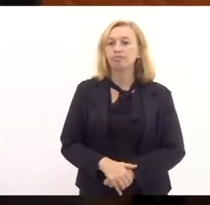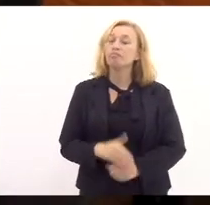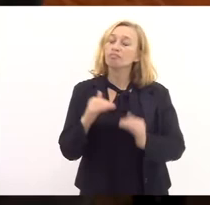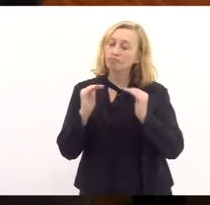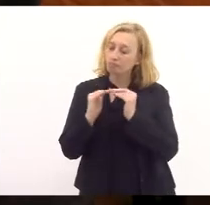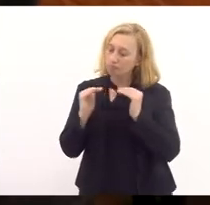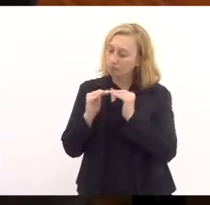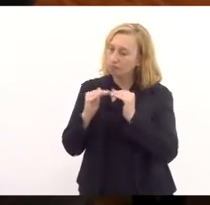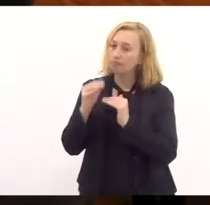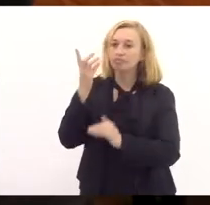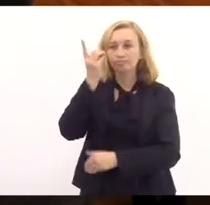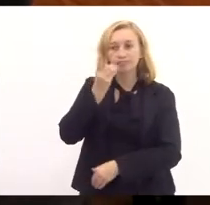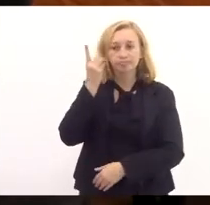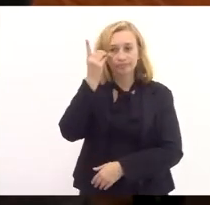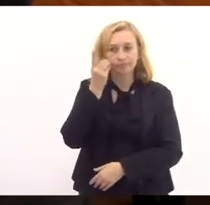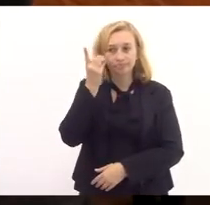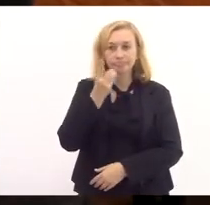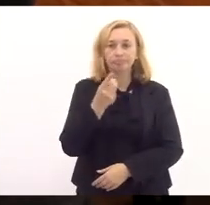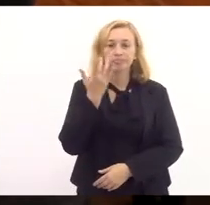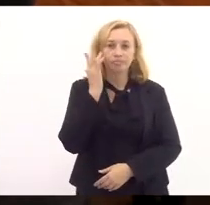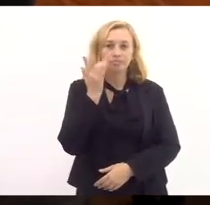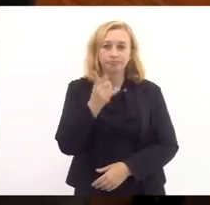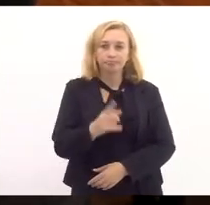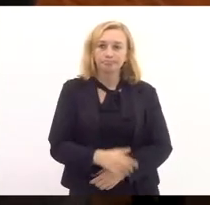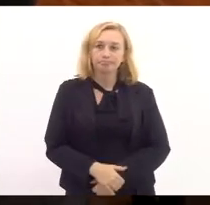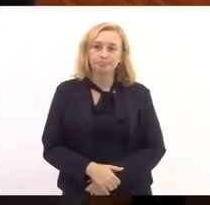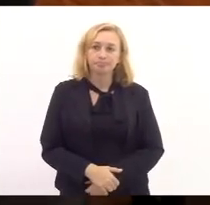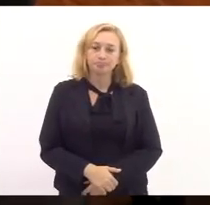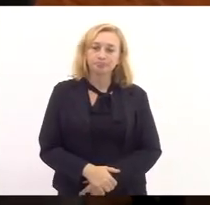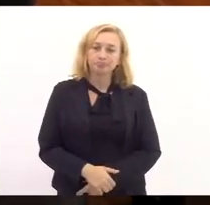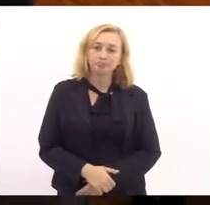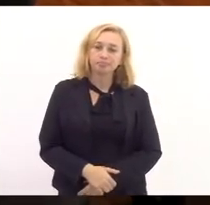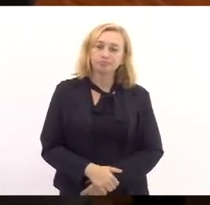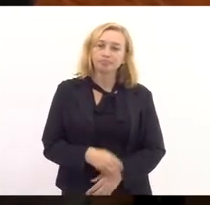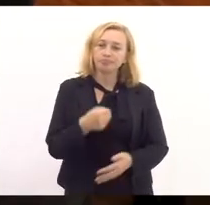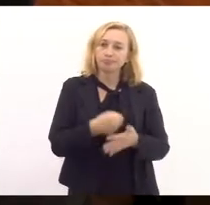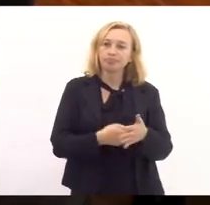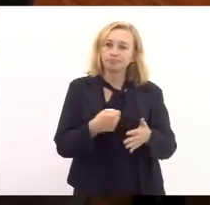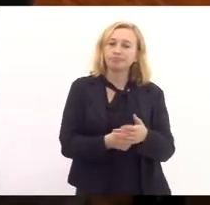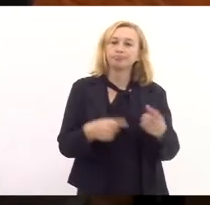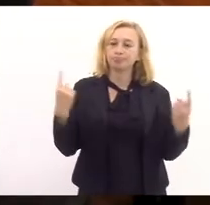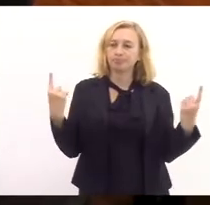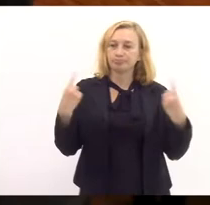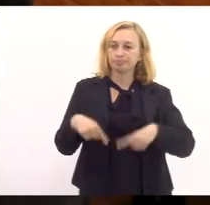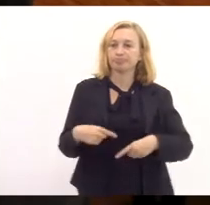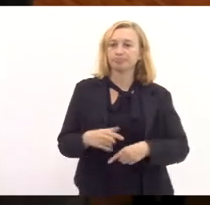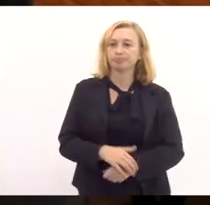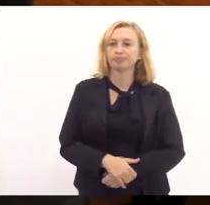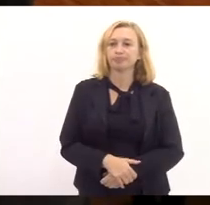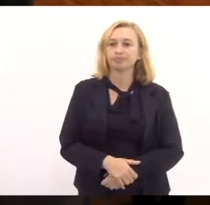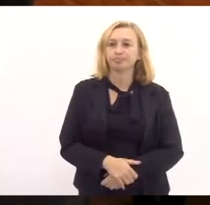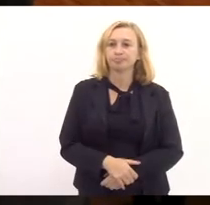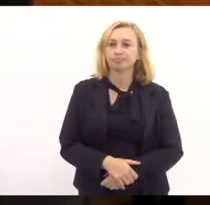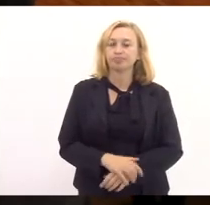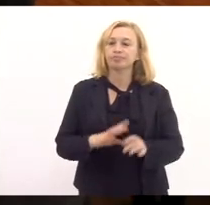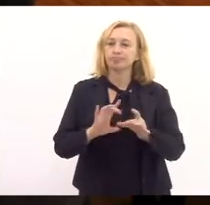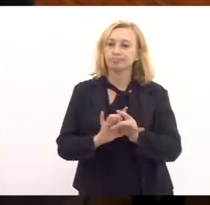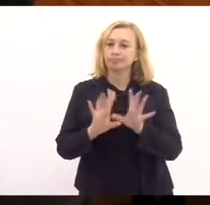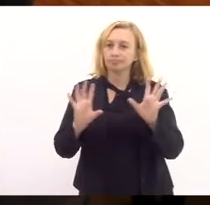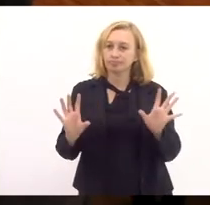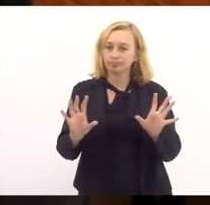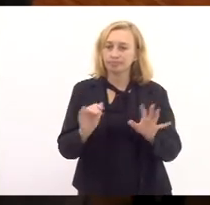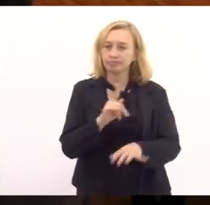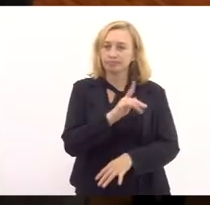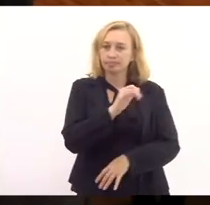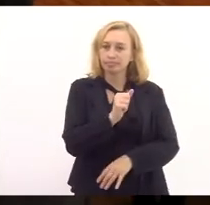concordo com o deputado. Eu acho que essa luta, esse desafio pela autonomia das